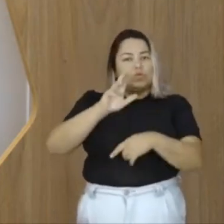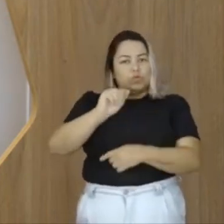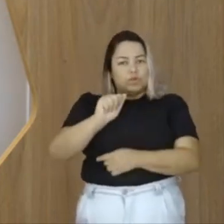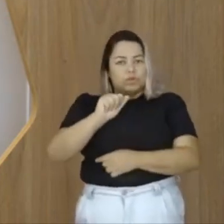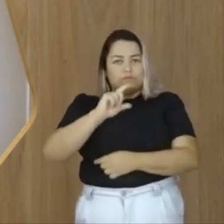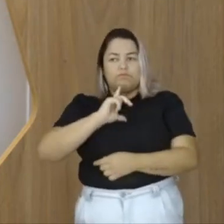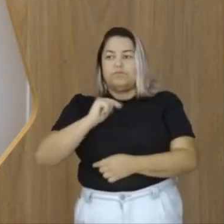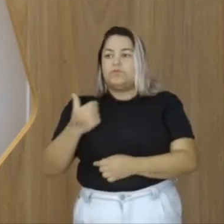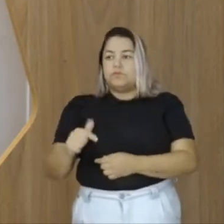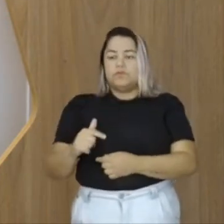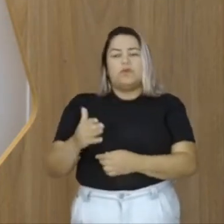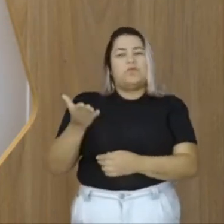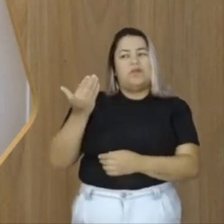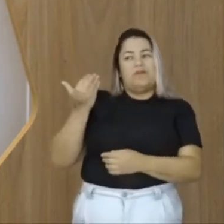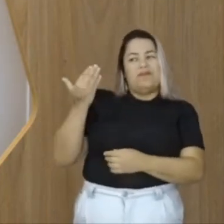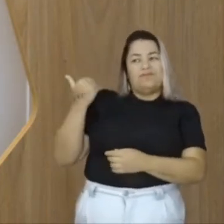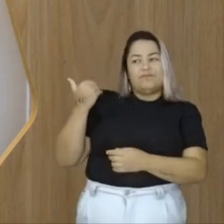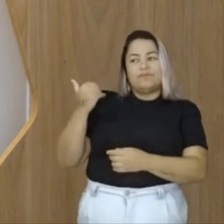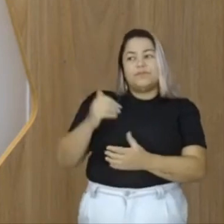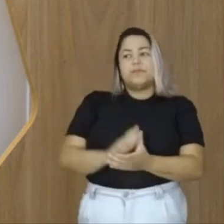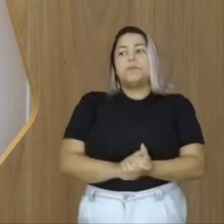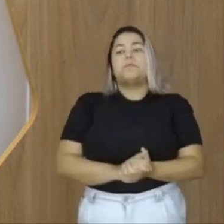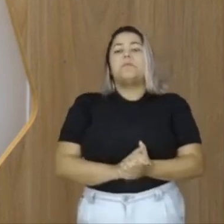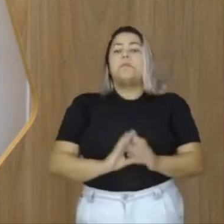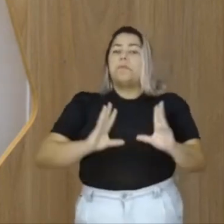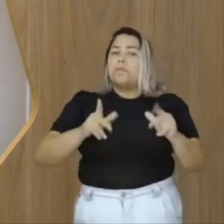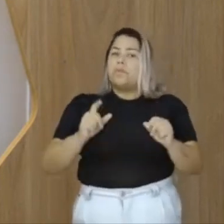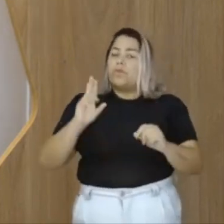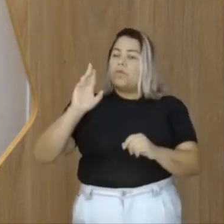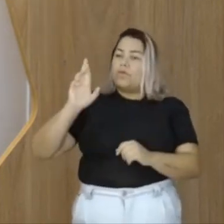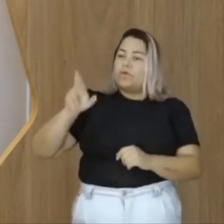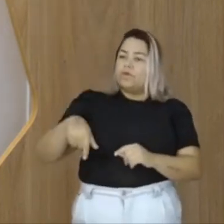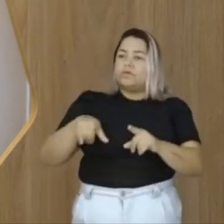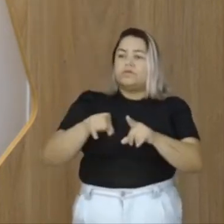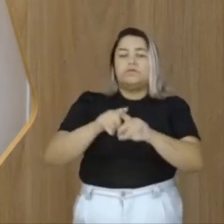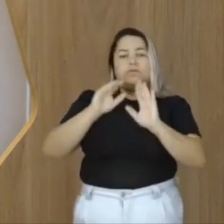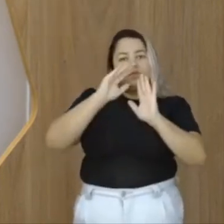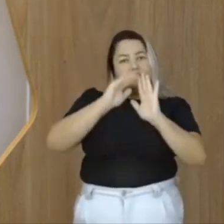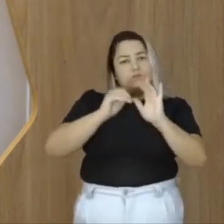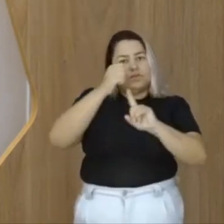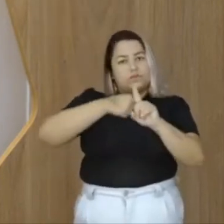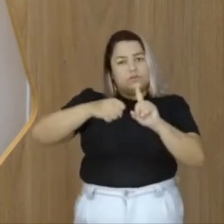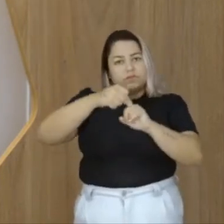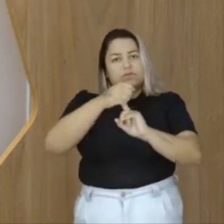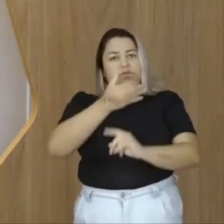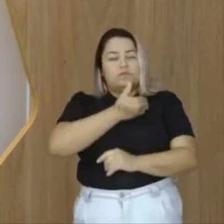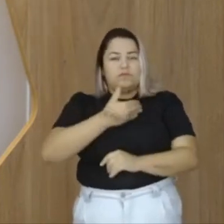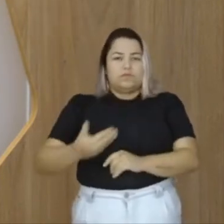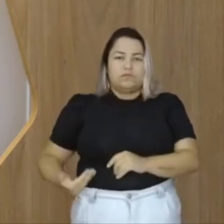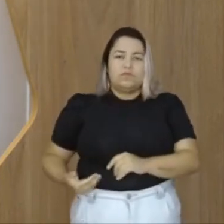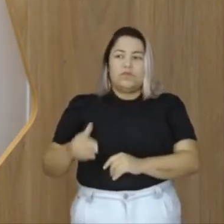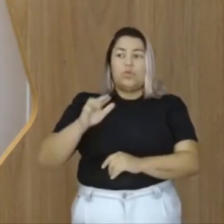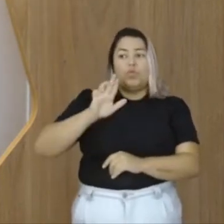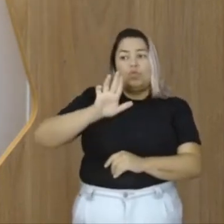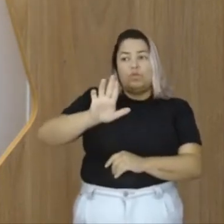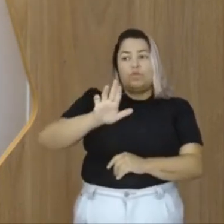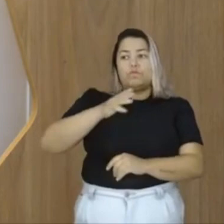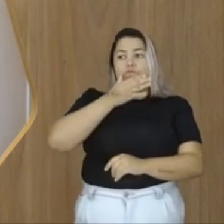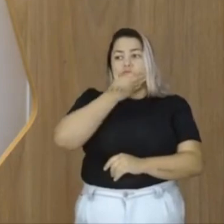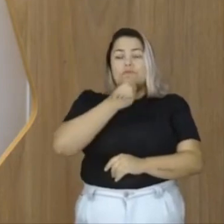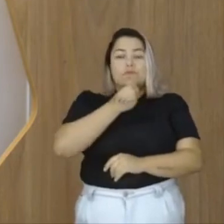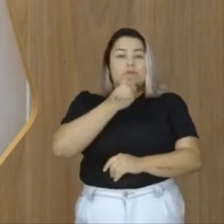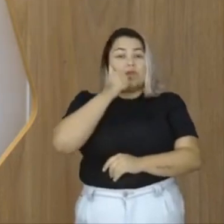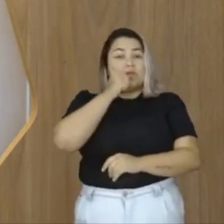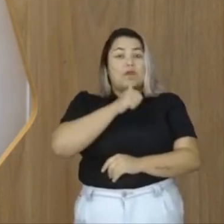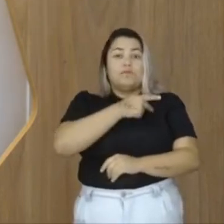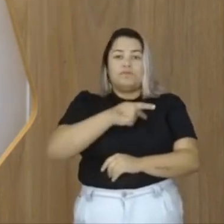tivemos lá atrás. E isso tudo é reflexo dos programas sociais do governo Lula, e da presidenta